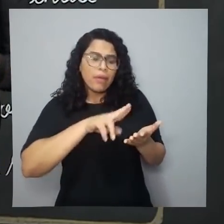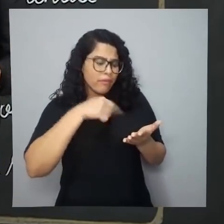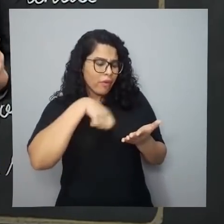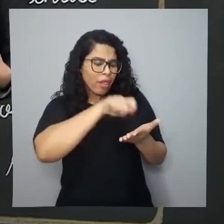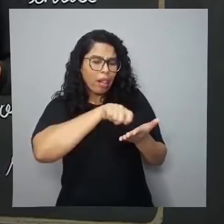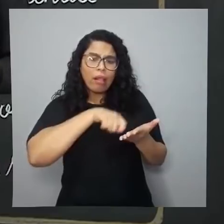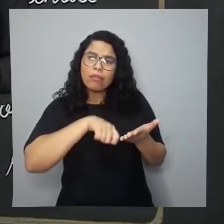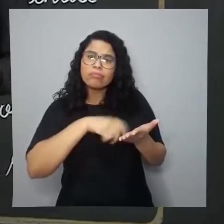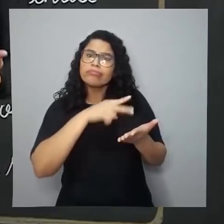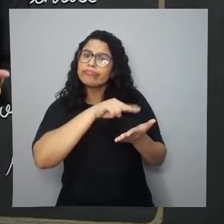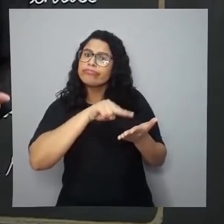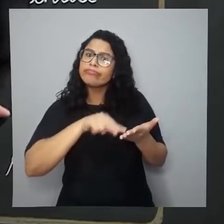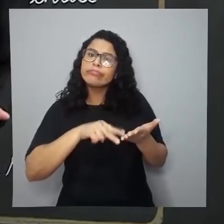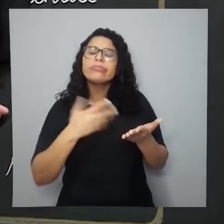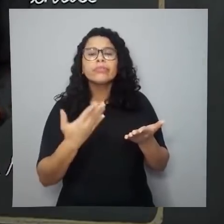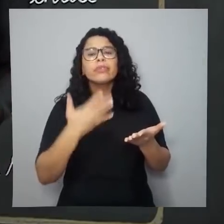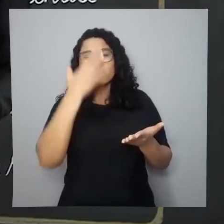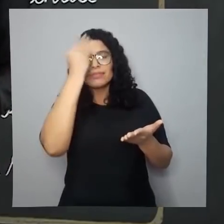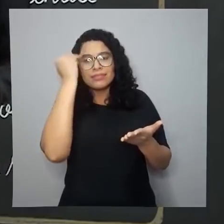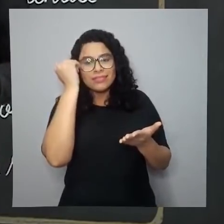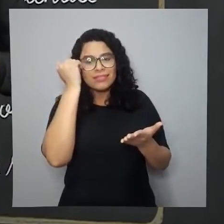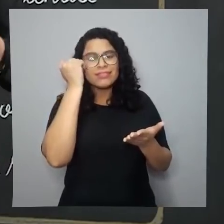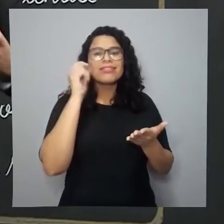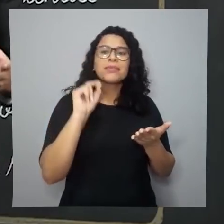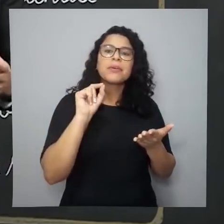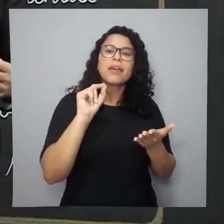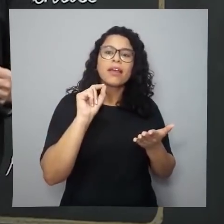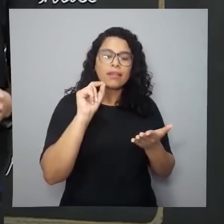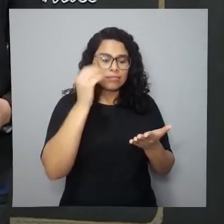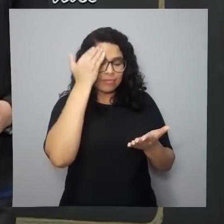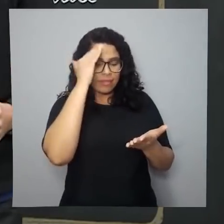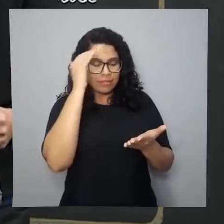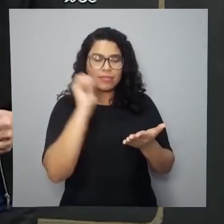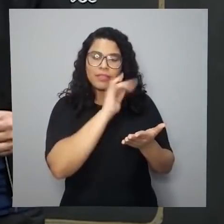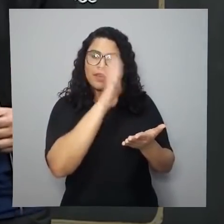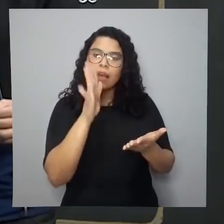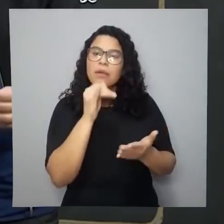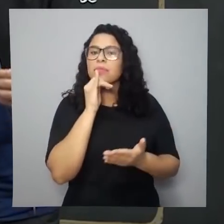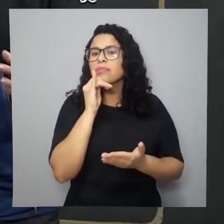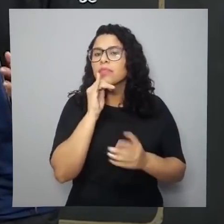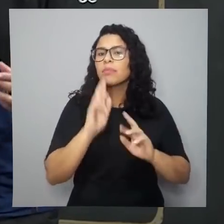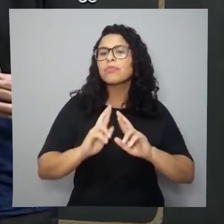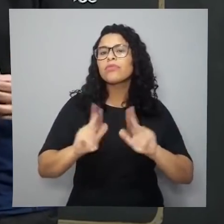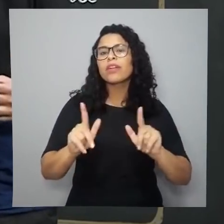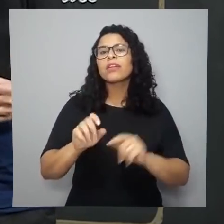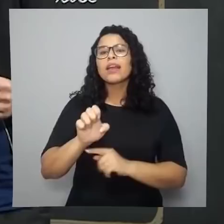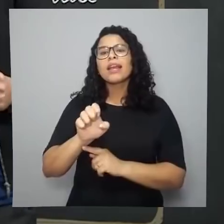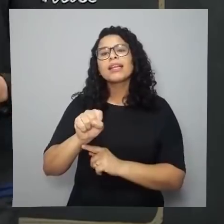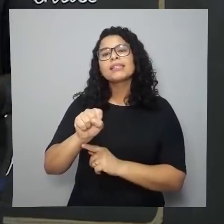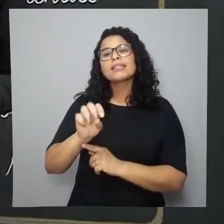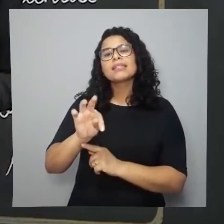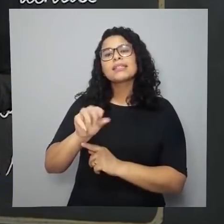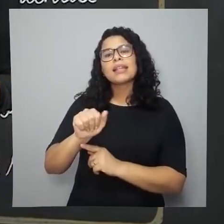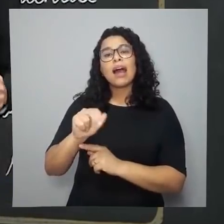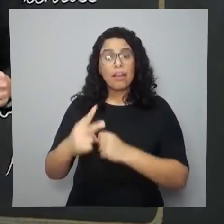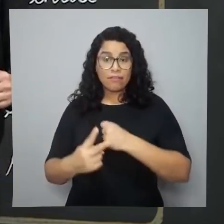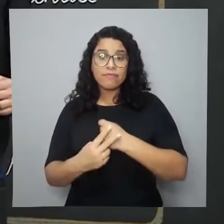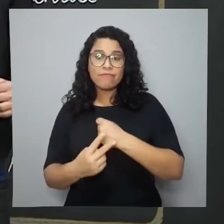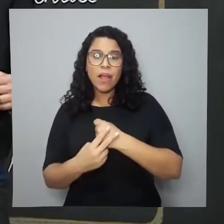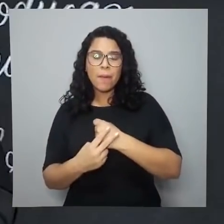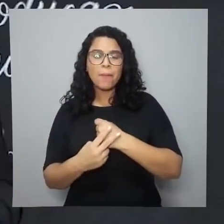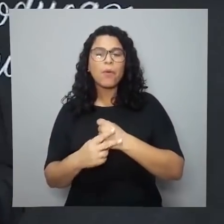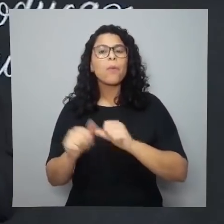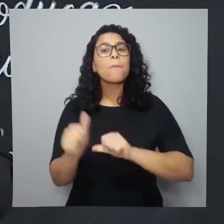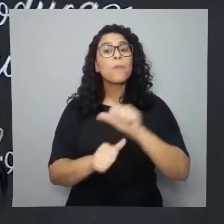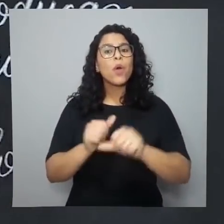você sabe como é que você seria compreendido, né? Então é comum que venham gírias, que venham abreviações. Então o verbo estar vira um tá. A gente coloca